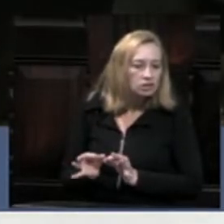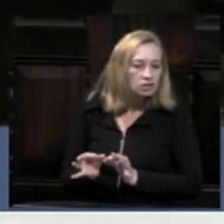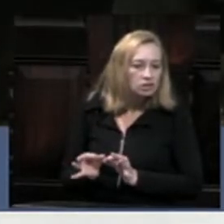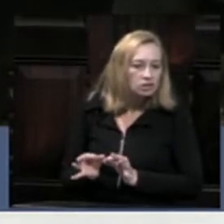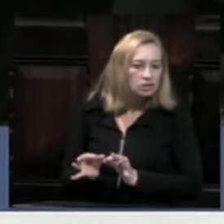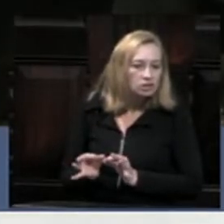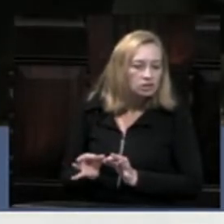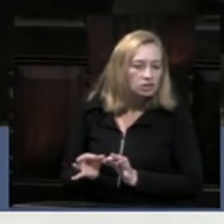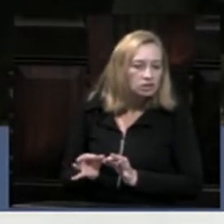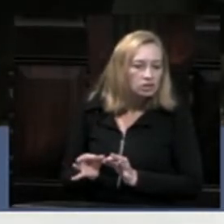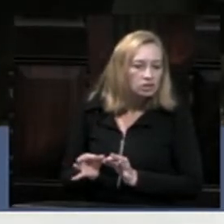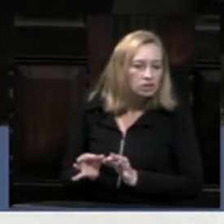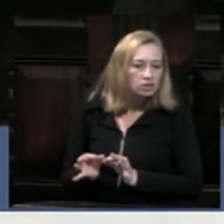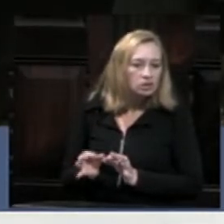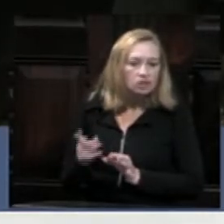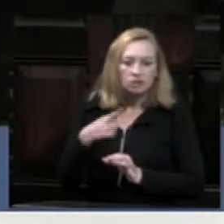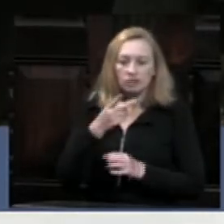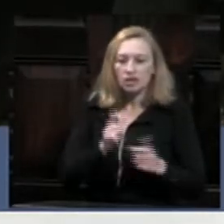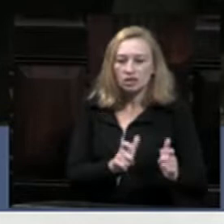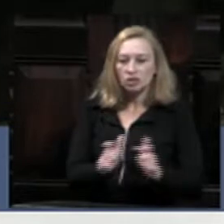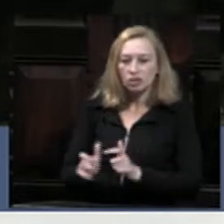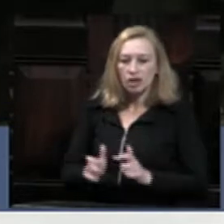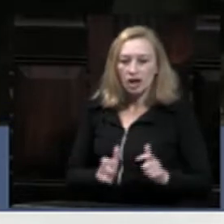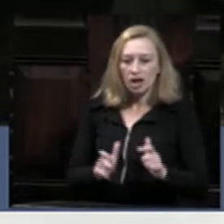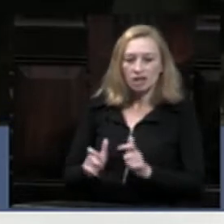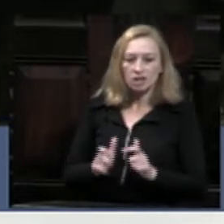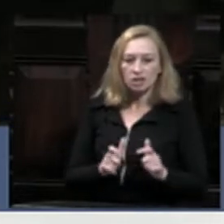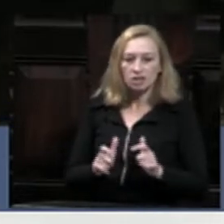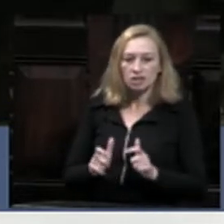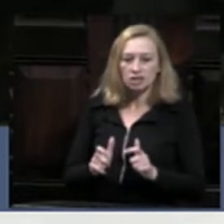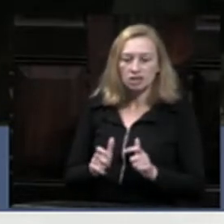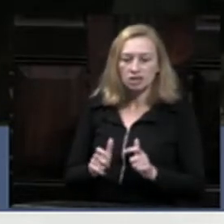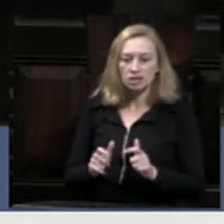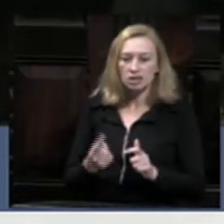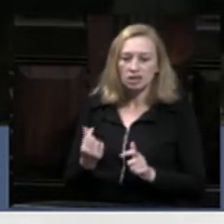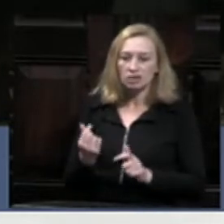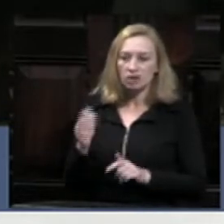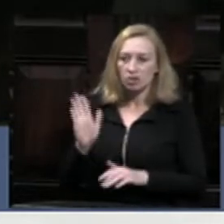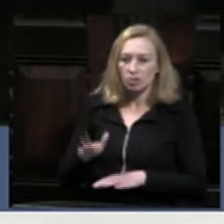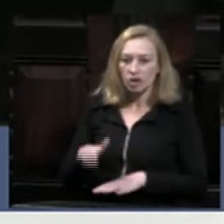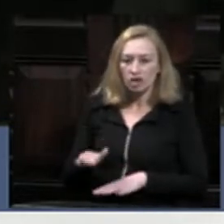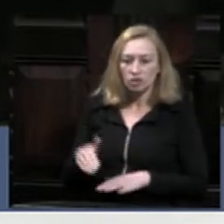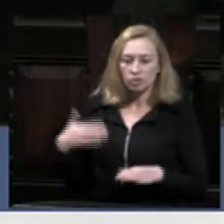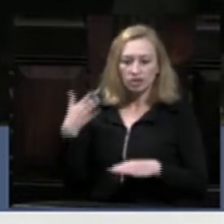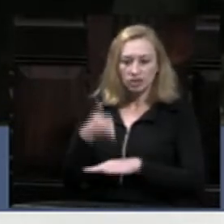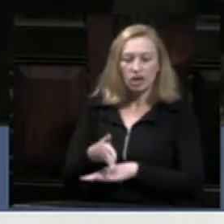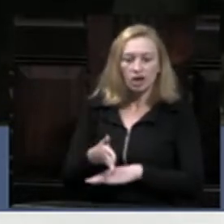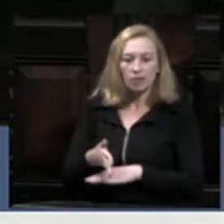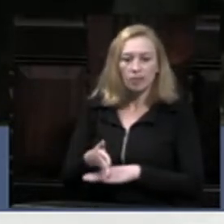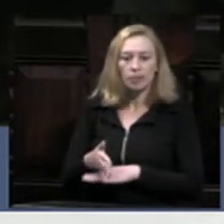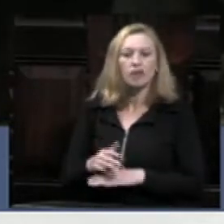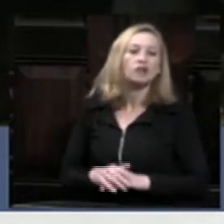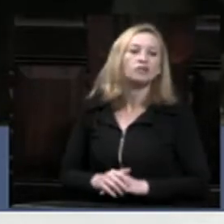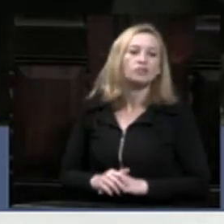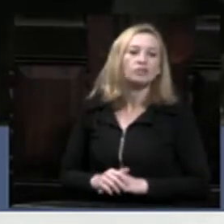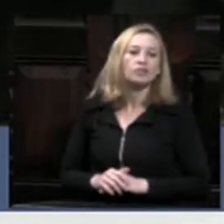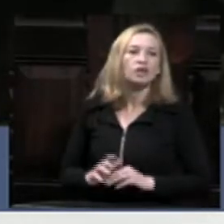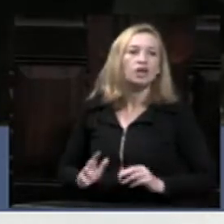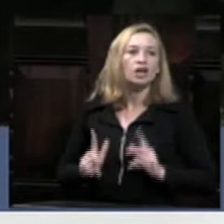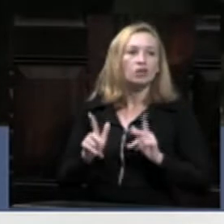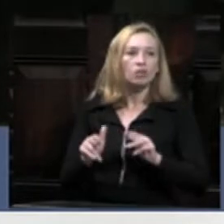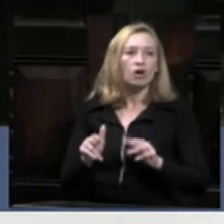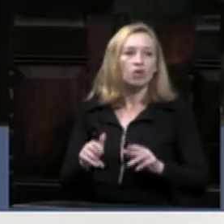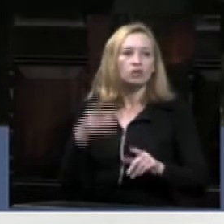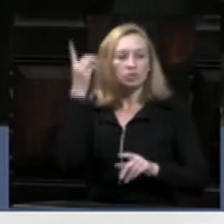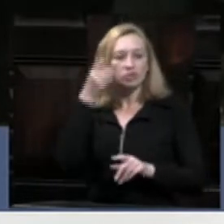fala em setores populares e, novamente, estude viabilidade econômica financeira. É como o deputado